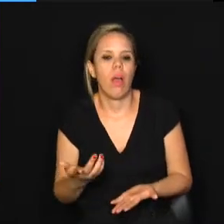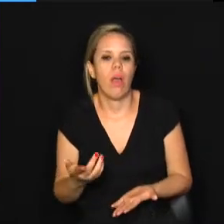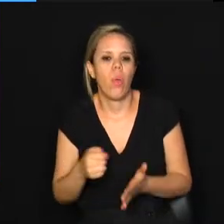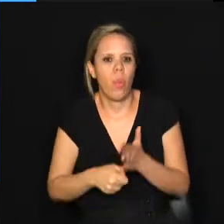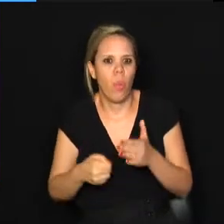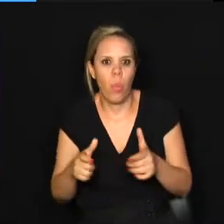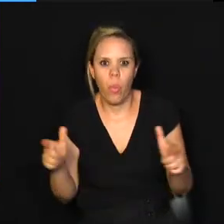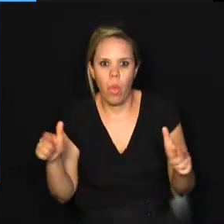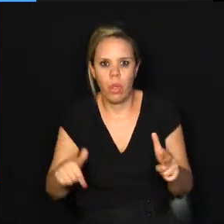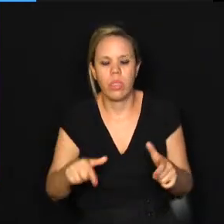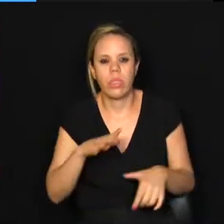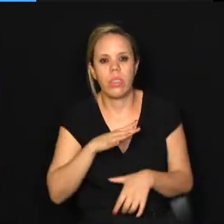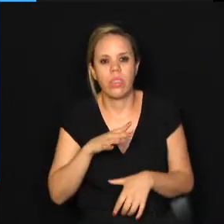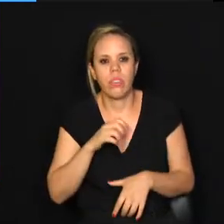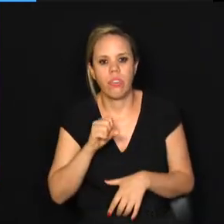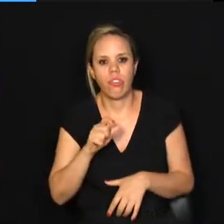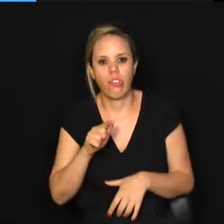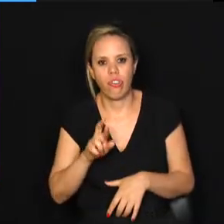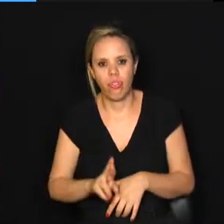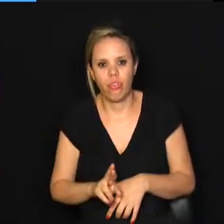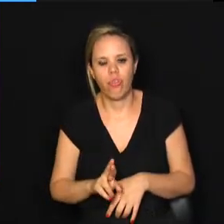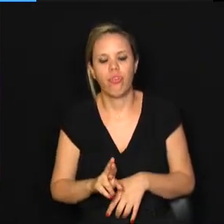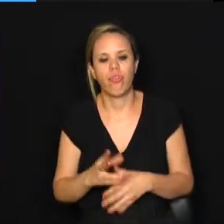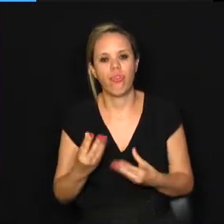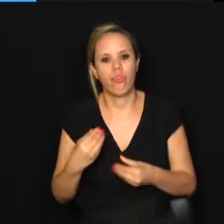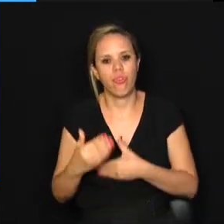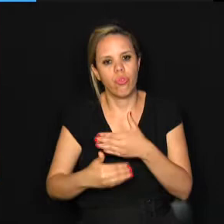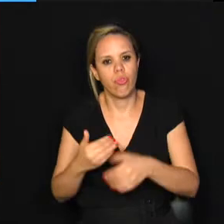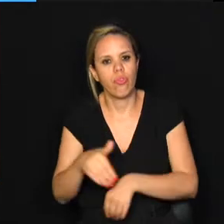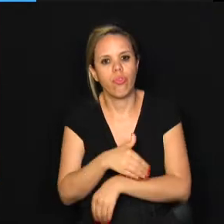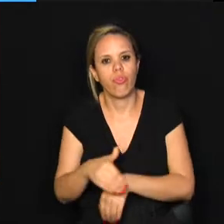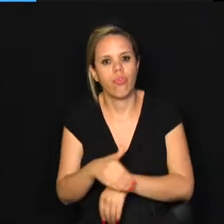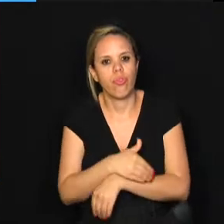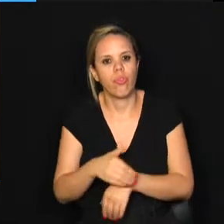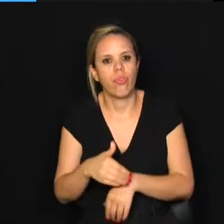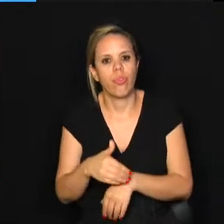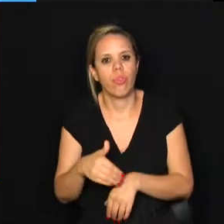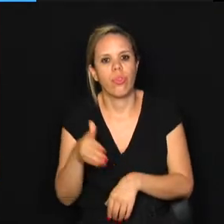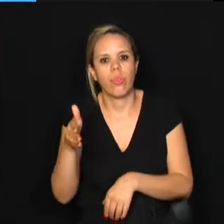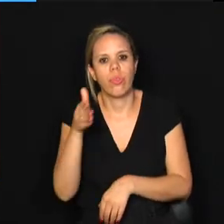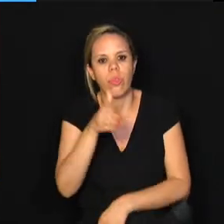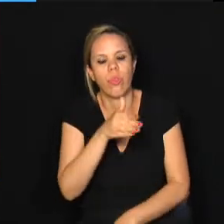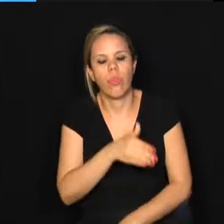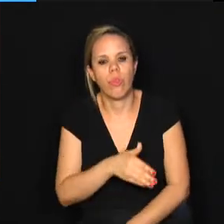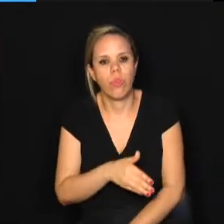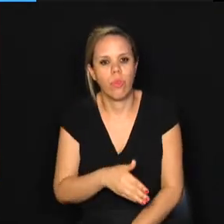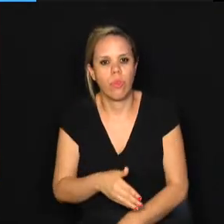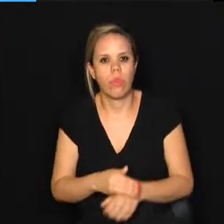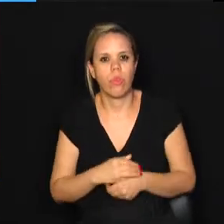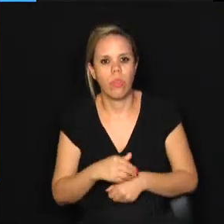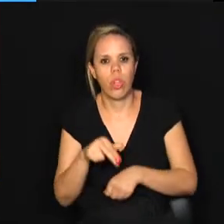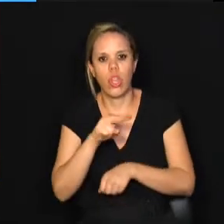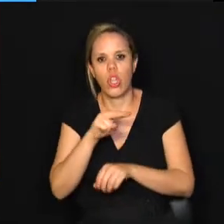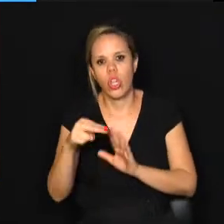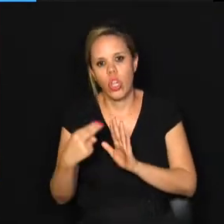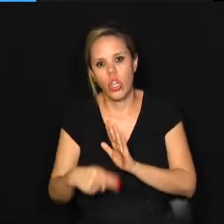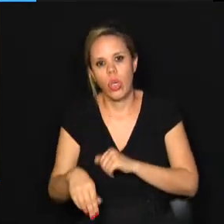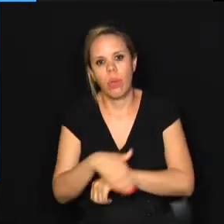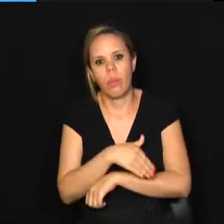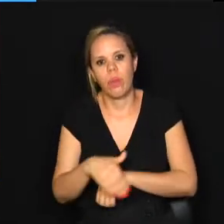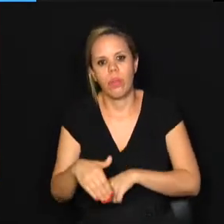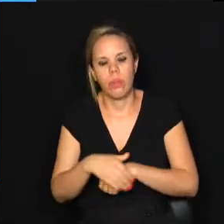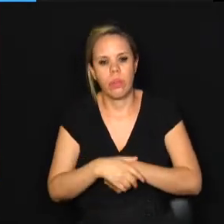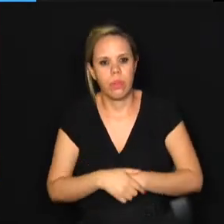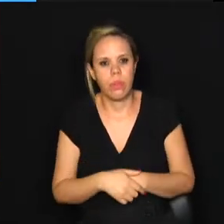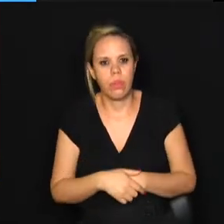muito grande aqui no Cidade Cinge, andamos muitos dias nas ruas, rua por rua, tentando nomear as ruas, vendo qual que eram as